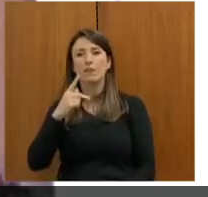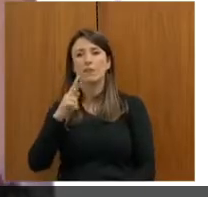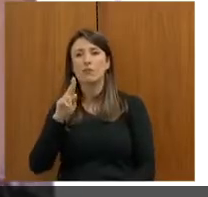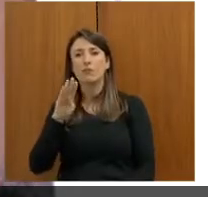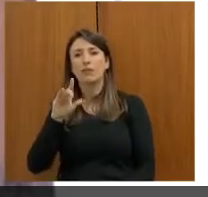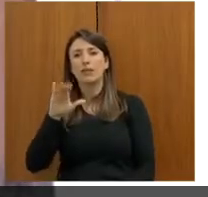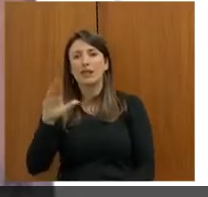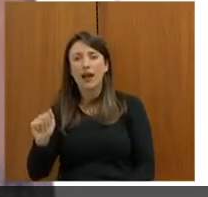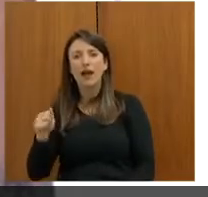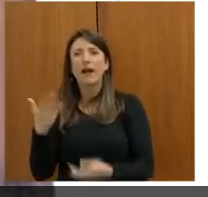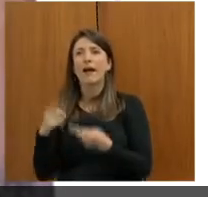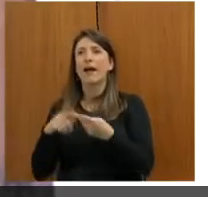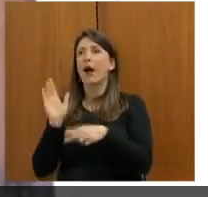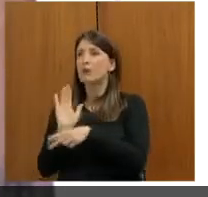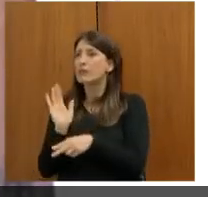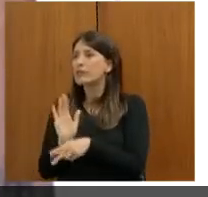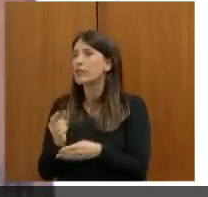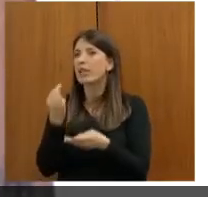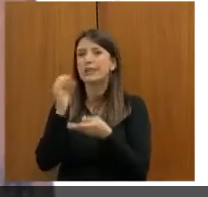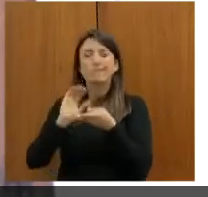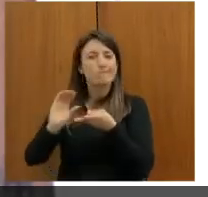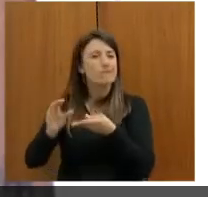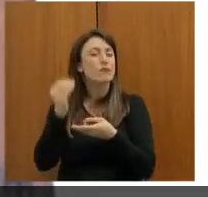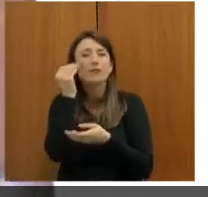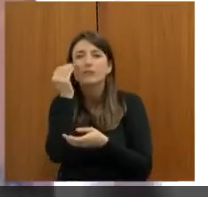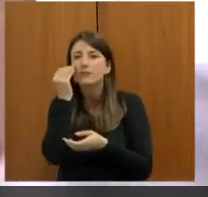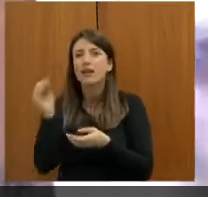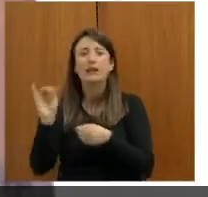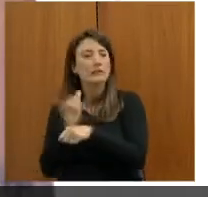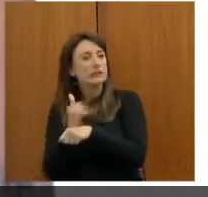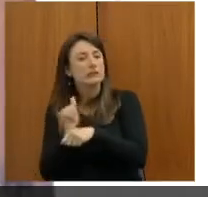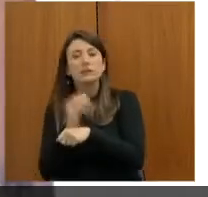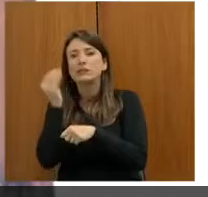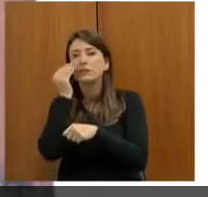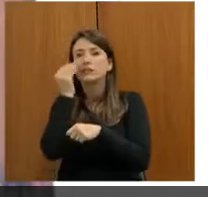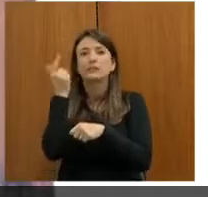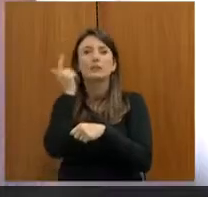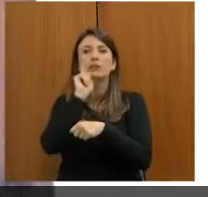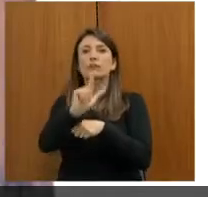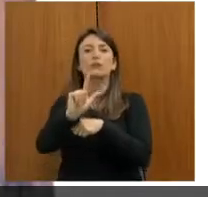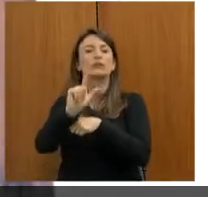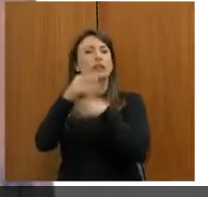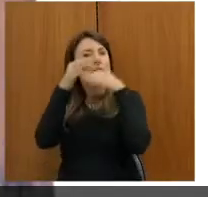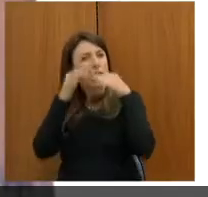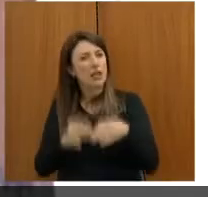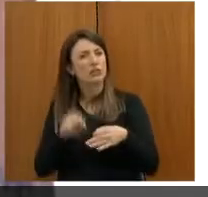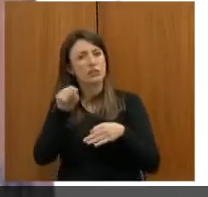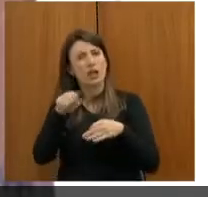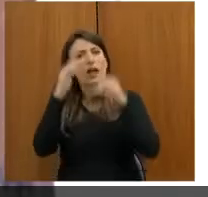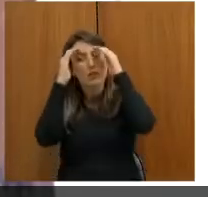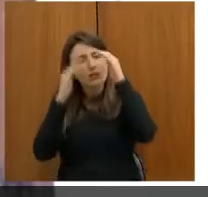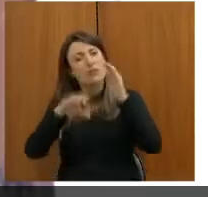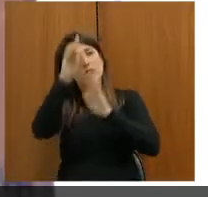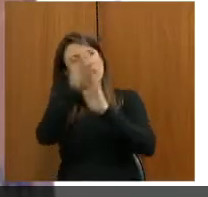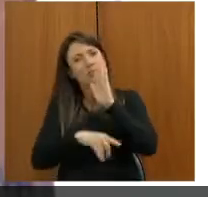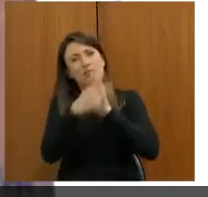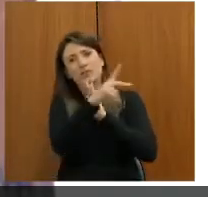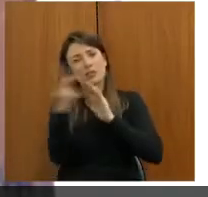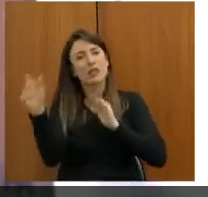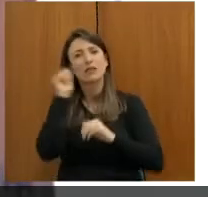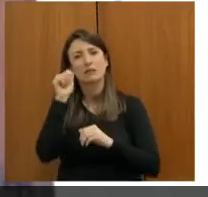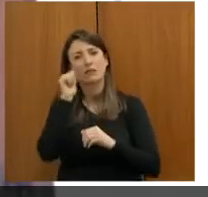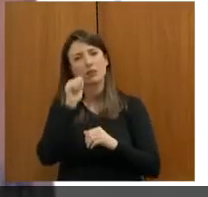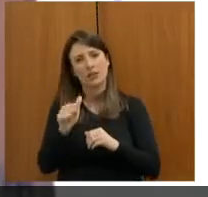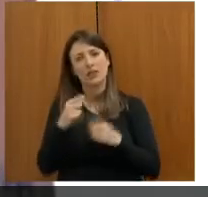tangenciando a lei buscando outras formas para tentar garantir aquela mulher aquilo que deveria pegar aquele por todos nós todos nós